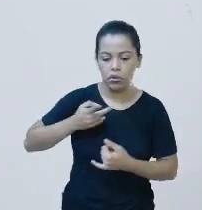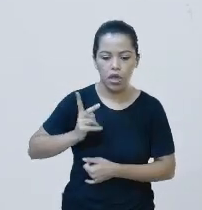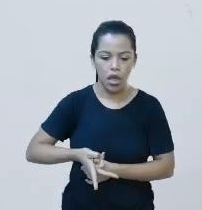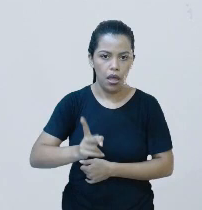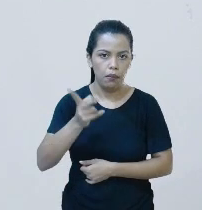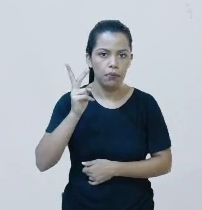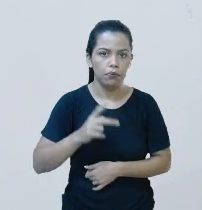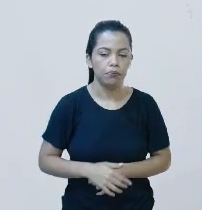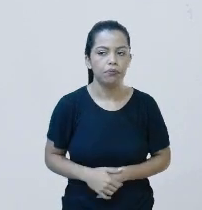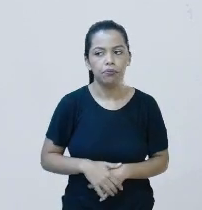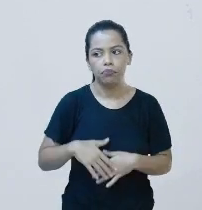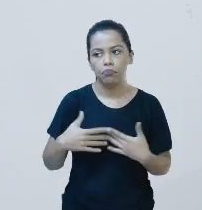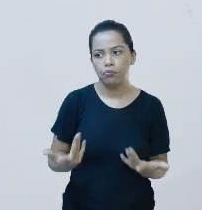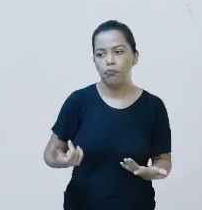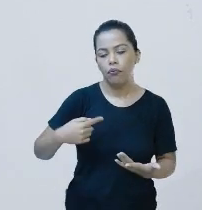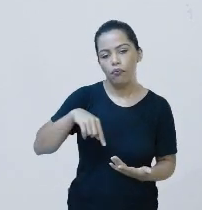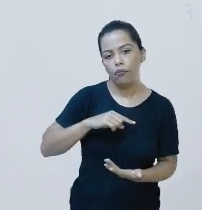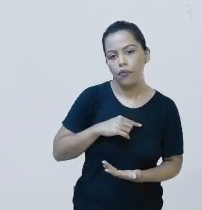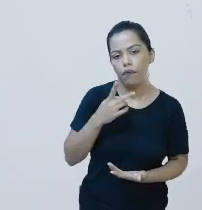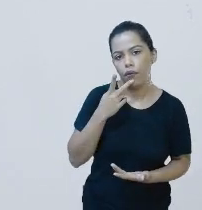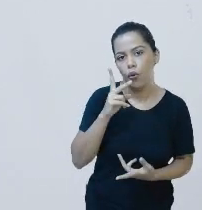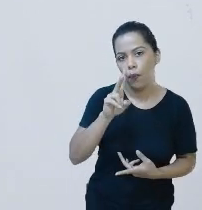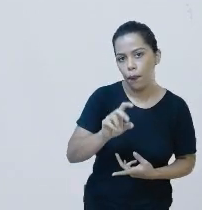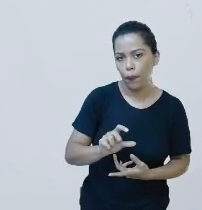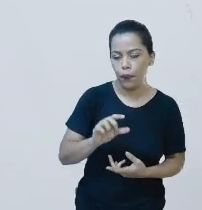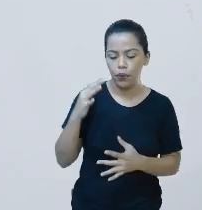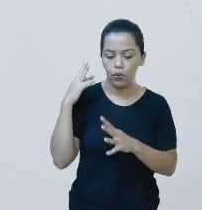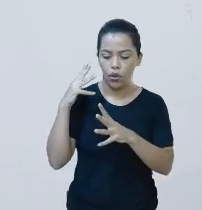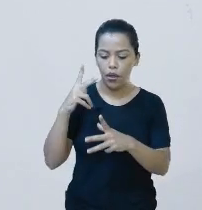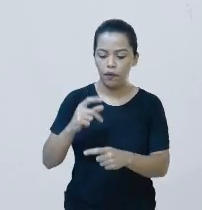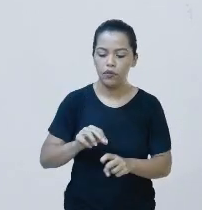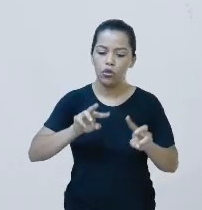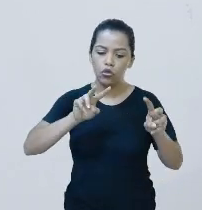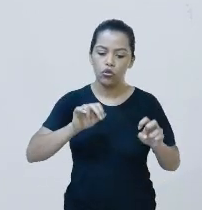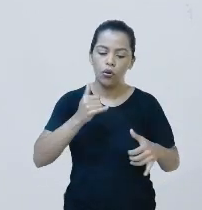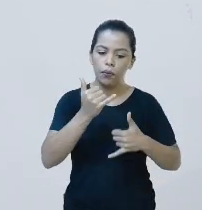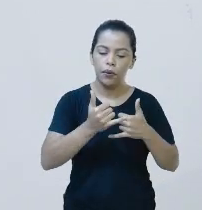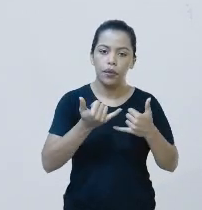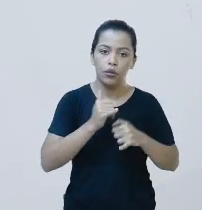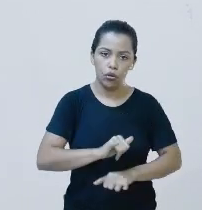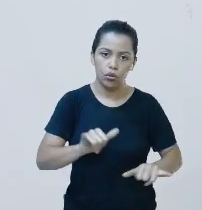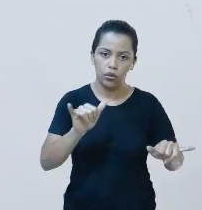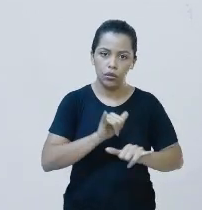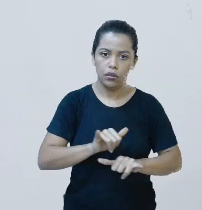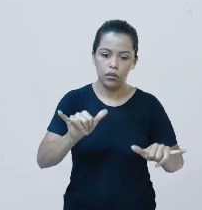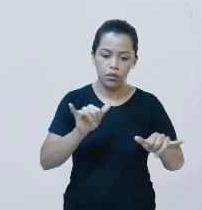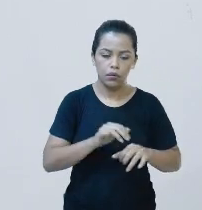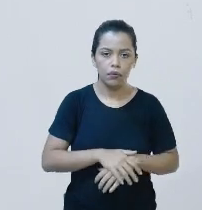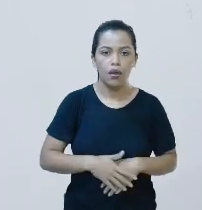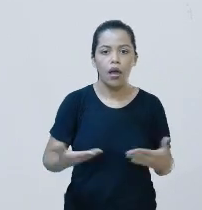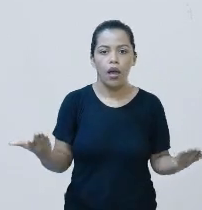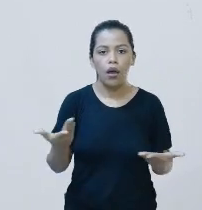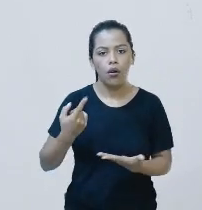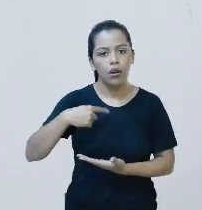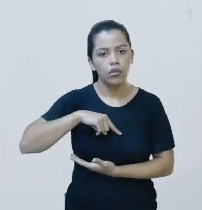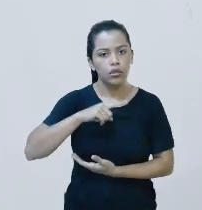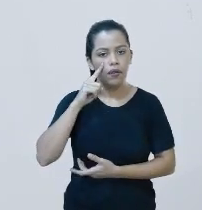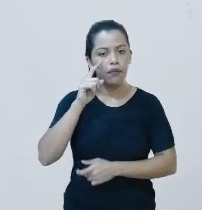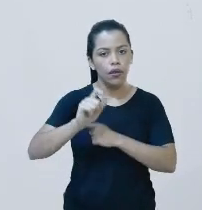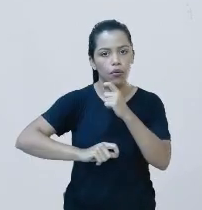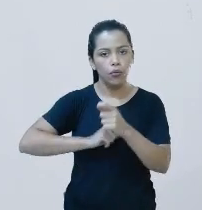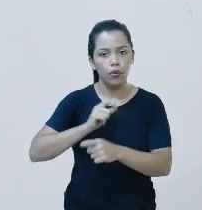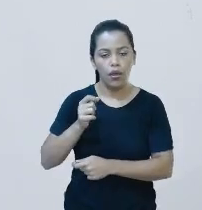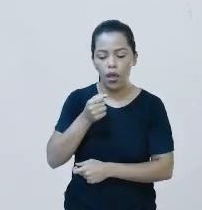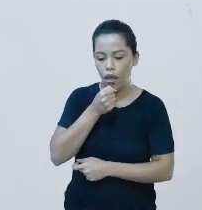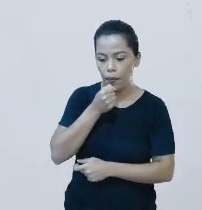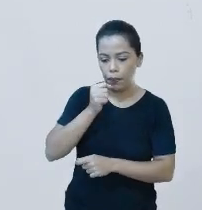Então, demos uma pincelada, demos uma revisada sobre notícia, agora vamos entrar em reportagem. Aí eu